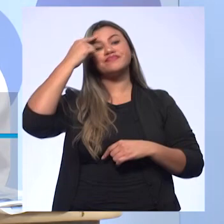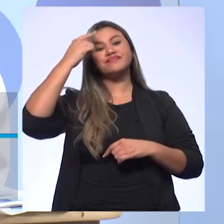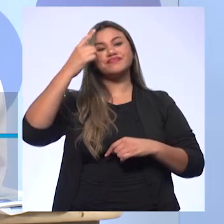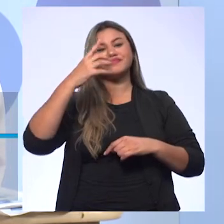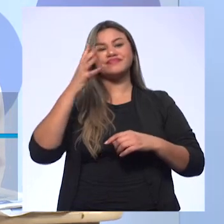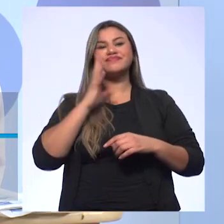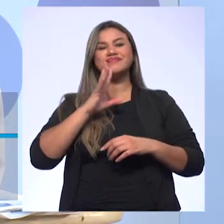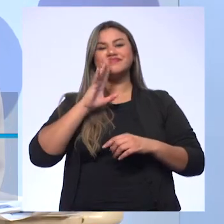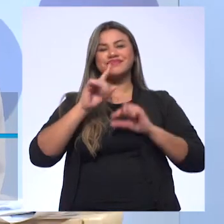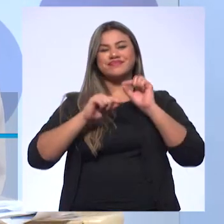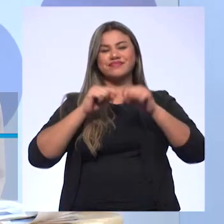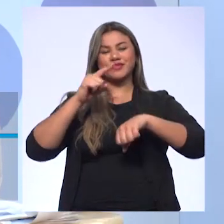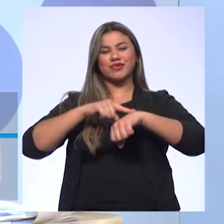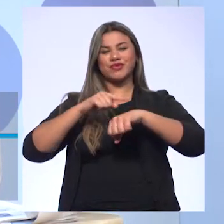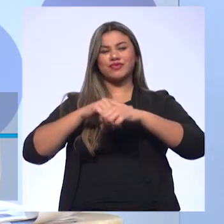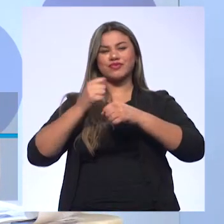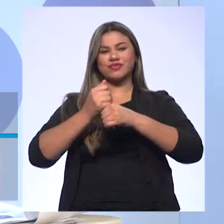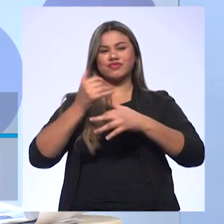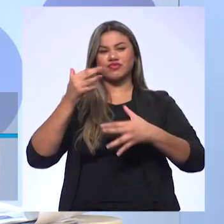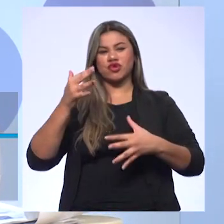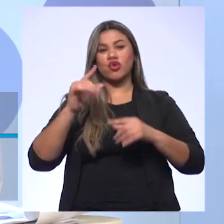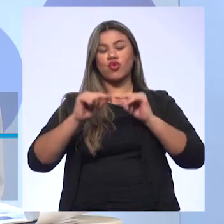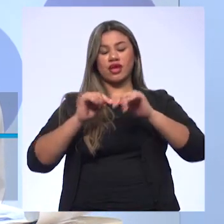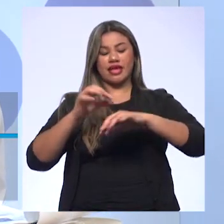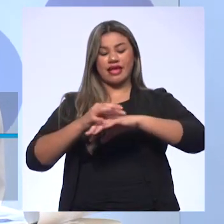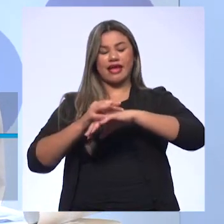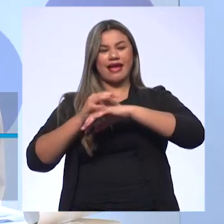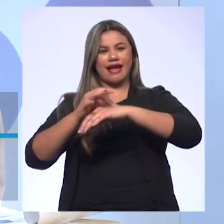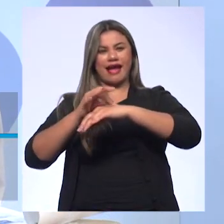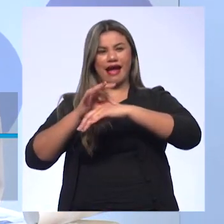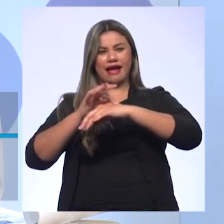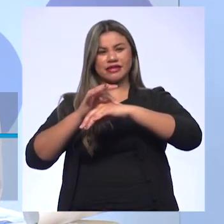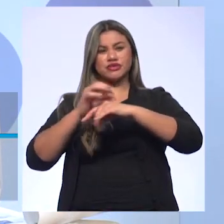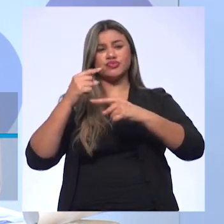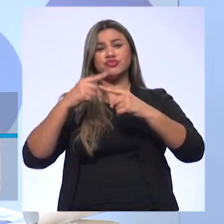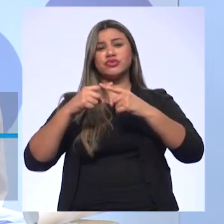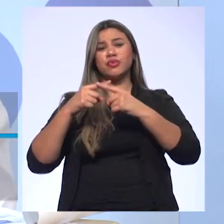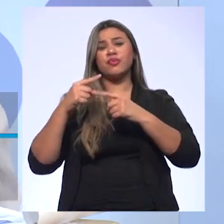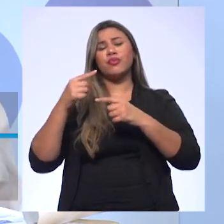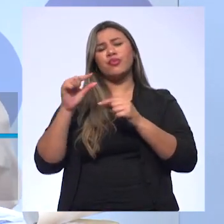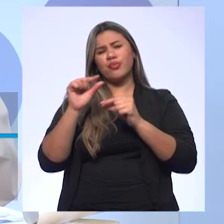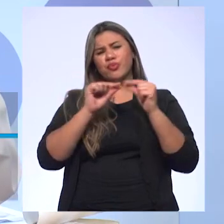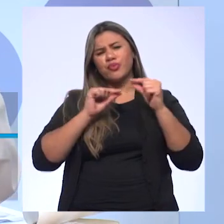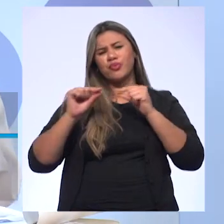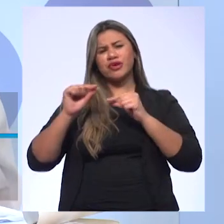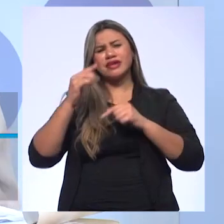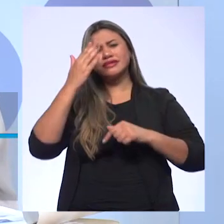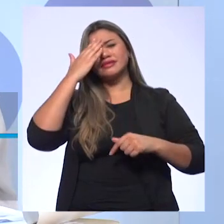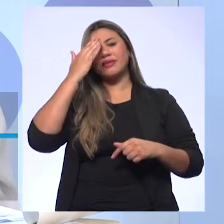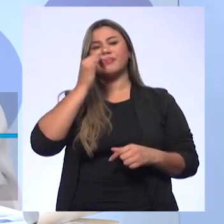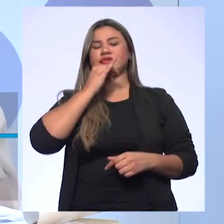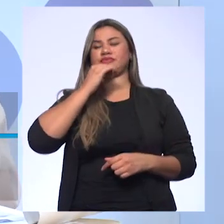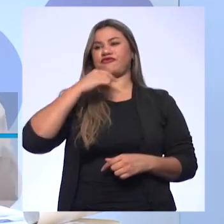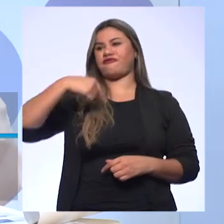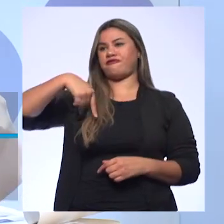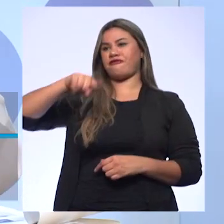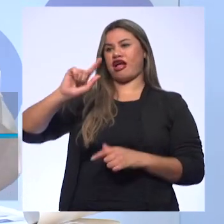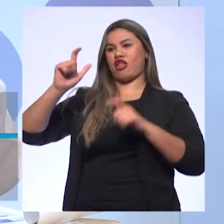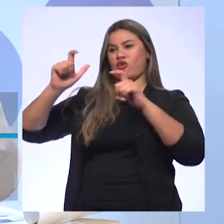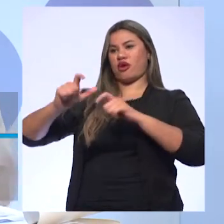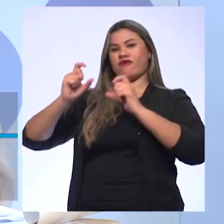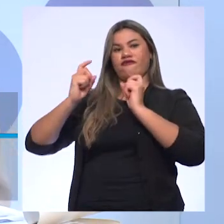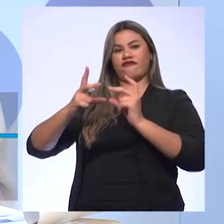na hora do chat, a questão de colocar carne, né? Porque pouca gente sabe, né? Porque às vezes você vai lá no açougue e o cara quer te vender